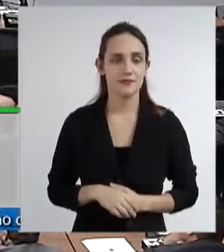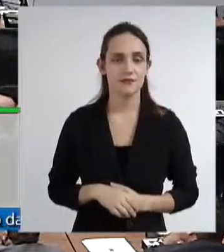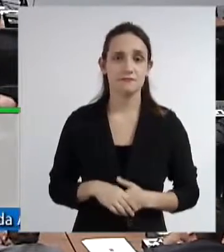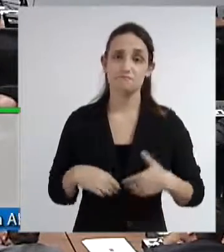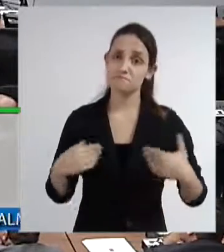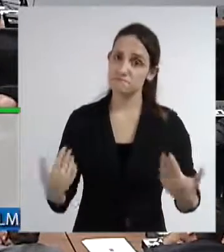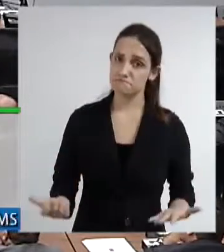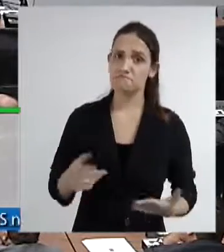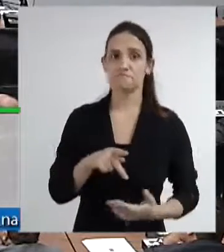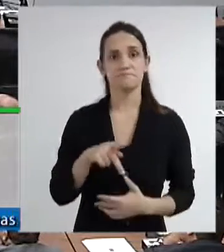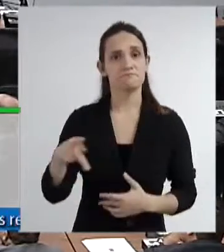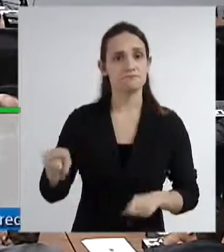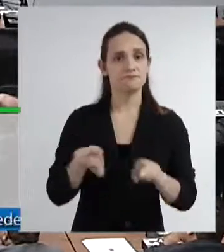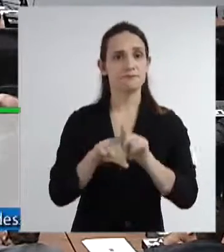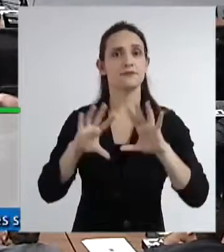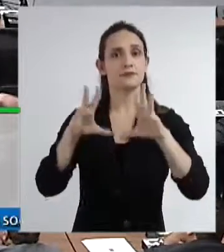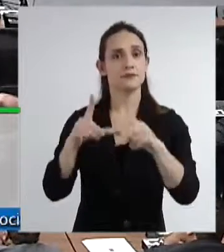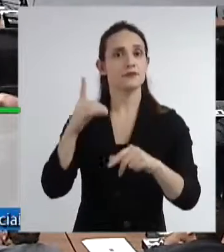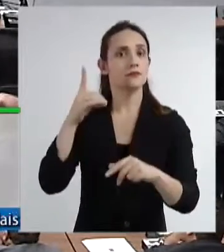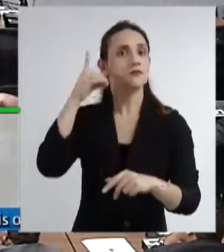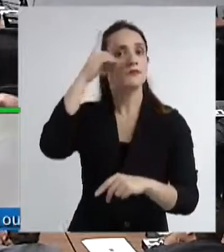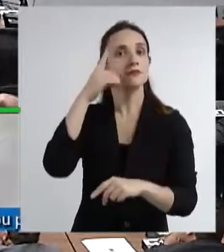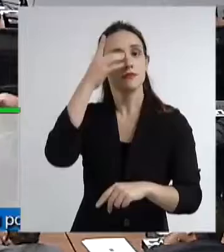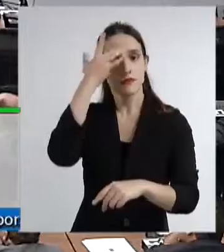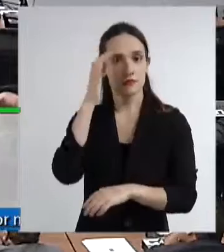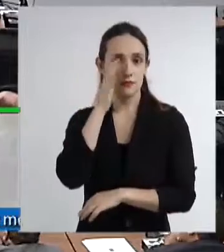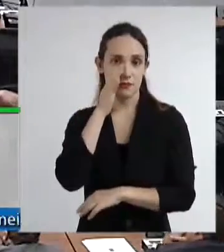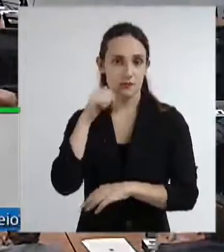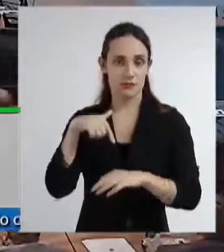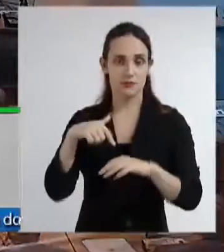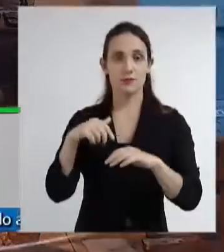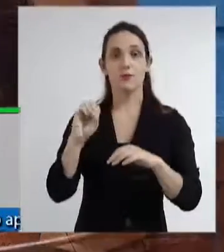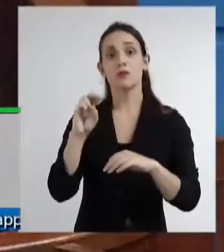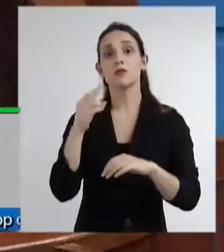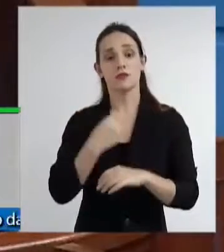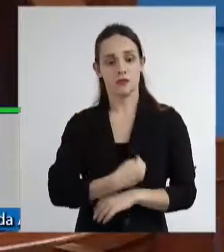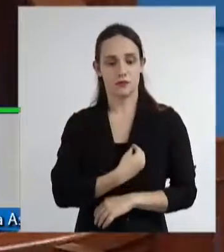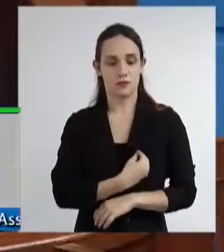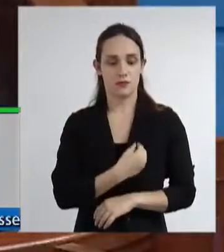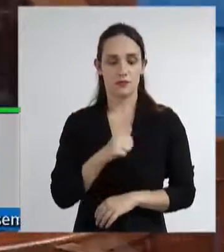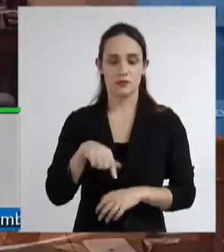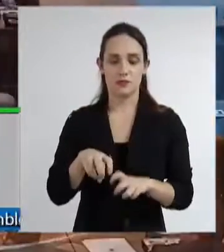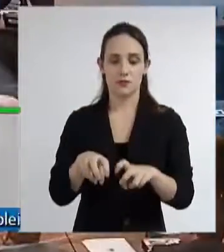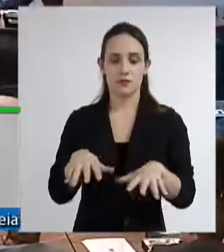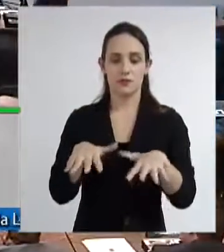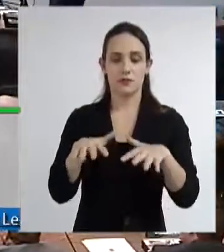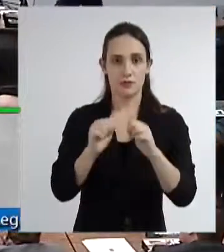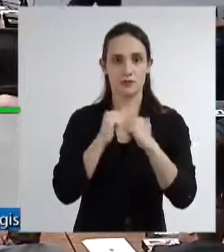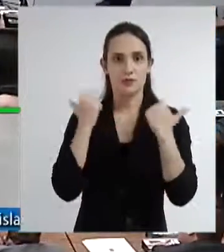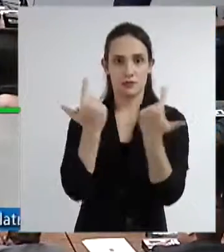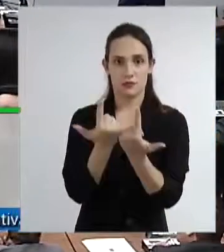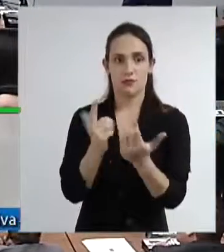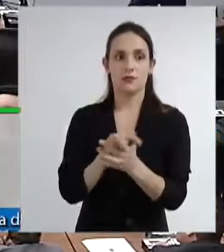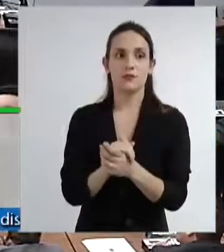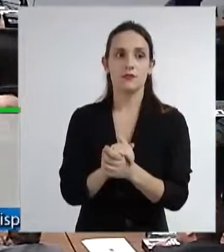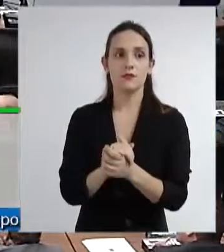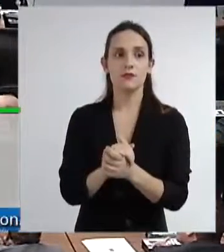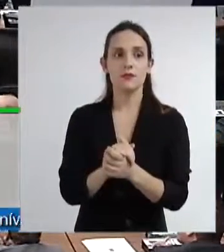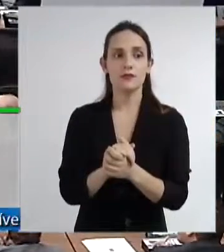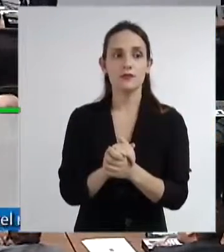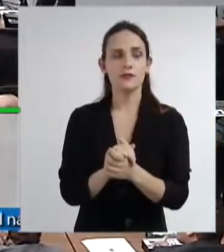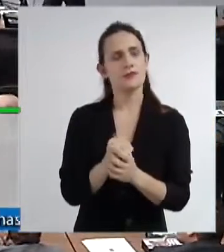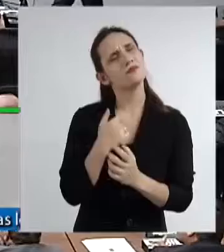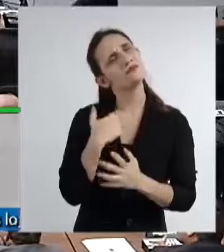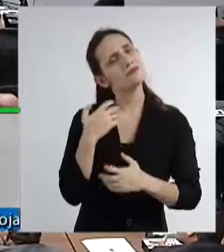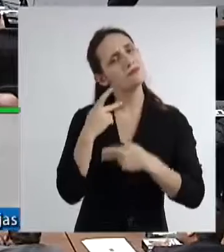Senhor presidente, senhores parlamentares, público que nos assiste, pessoas que se fazem presentes nessa Casa de Leis.